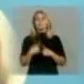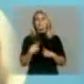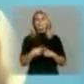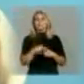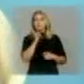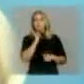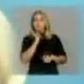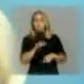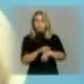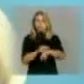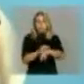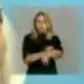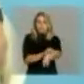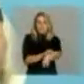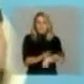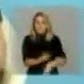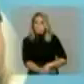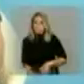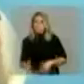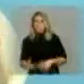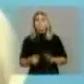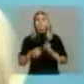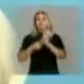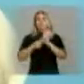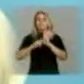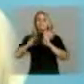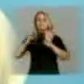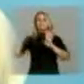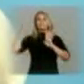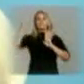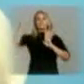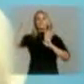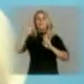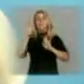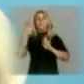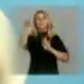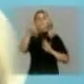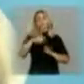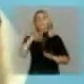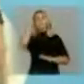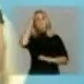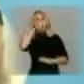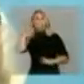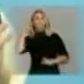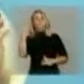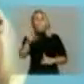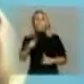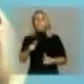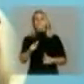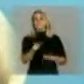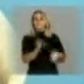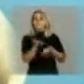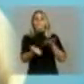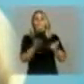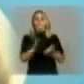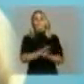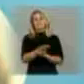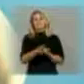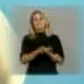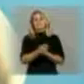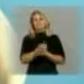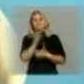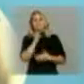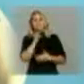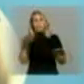criança significa adulto em casa sem tratamento. Então, hoje, o estado que tem um dos maiores índices